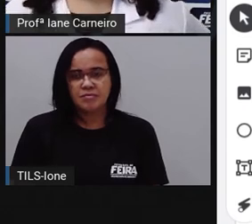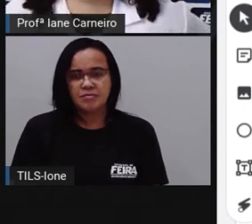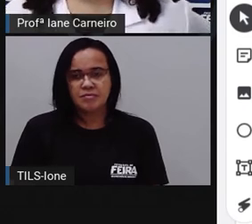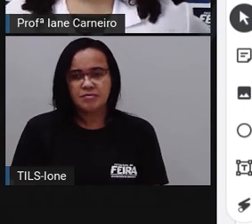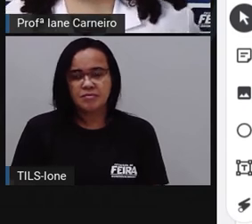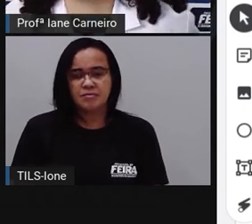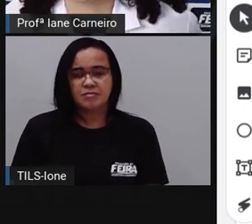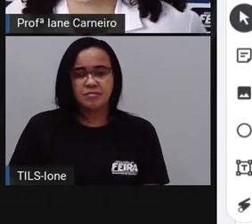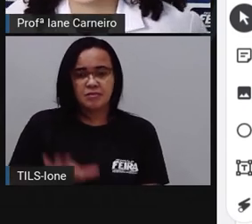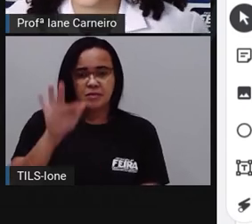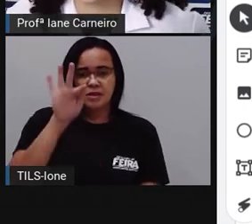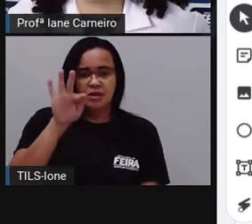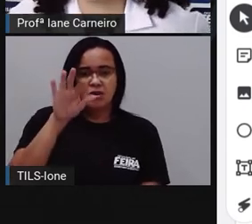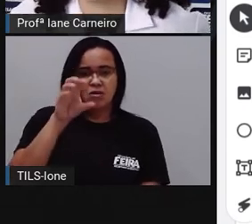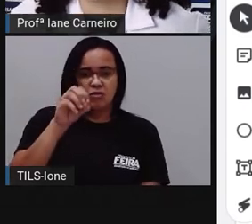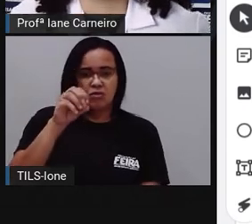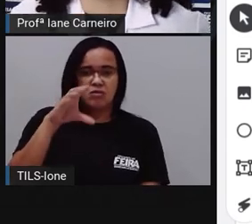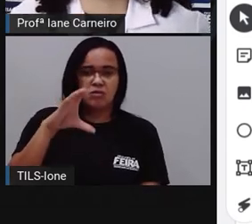Foca.